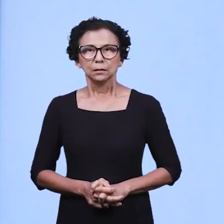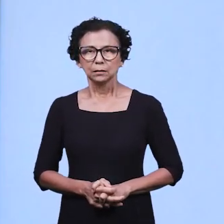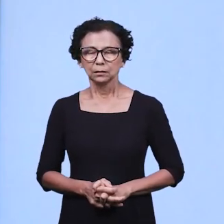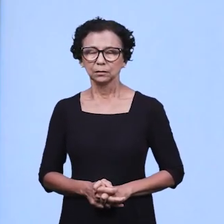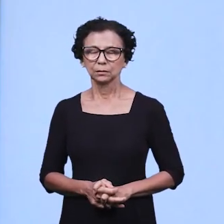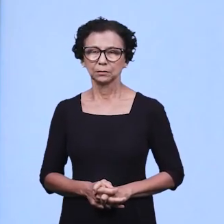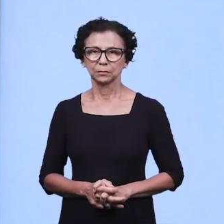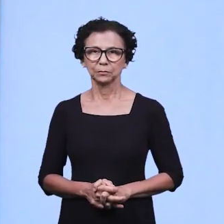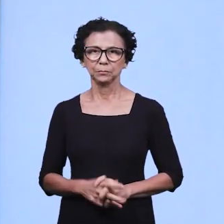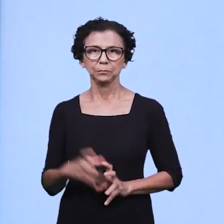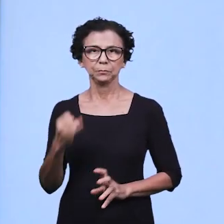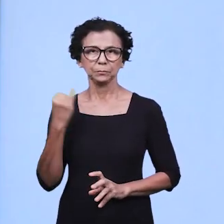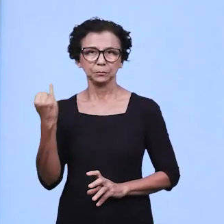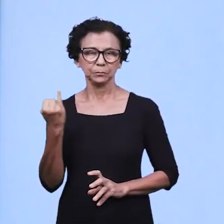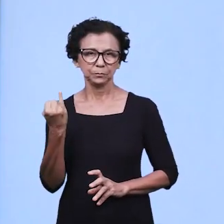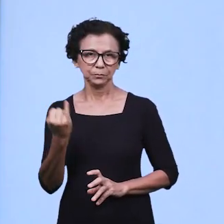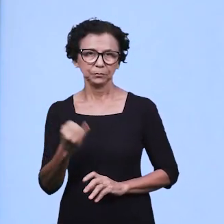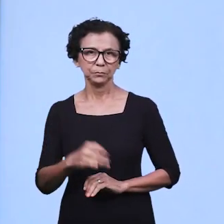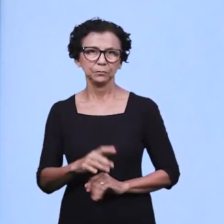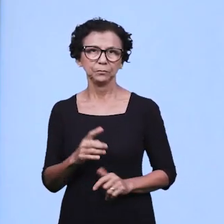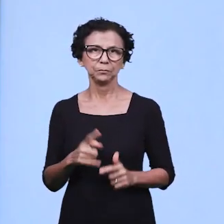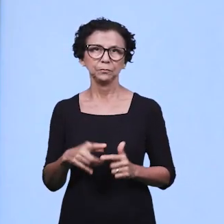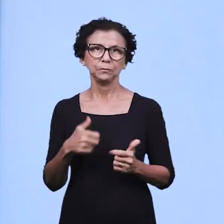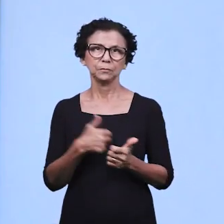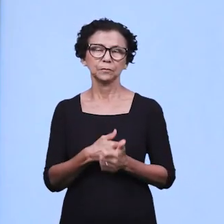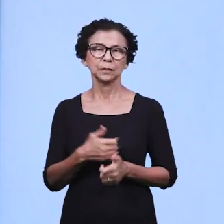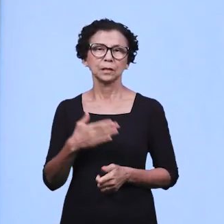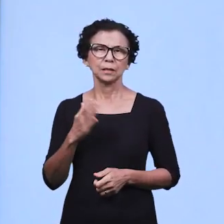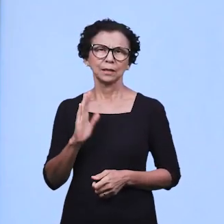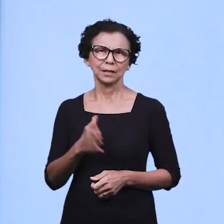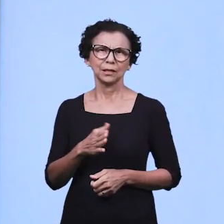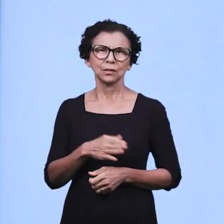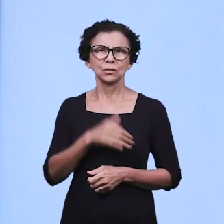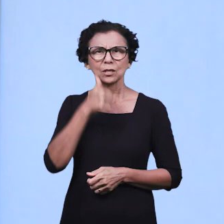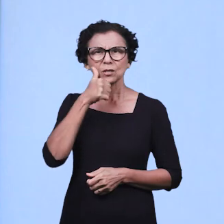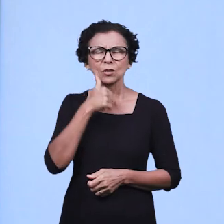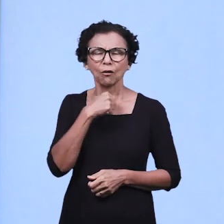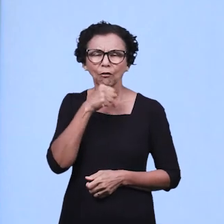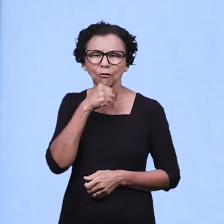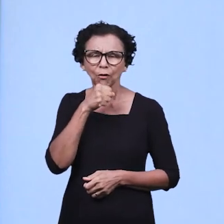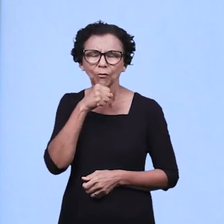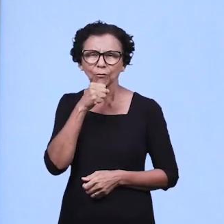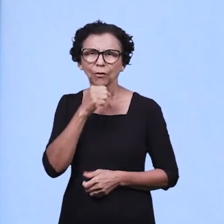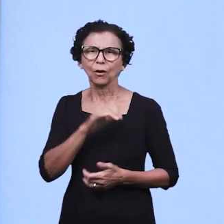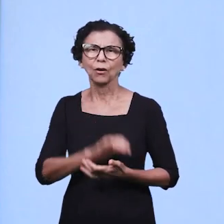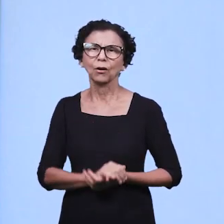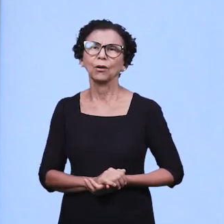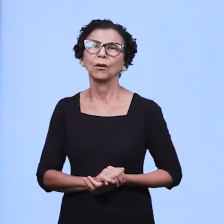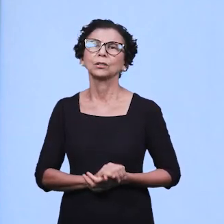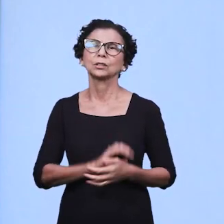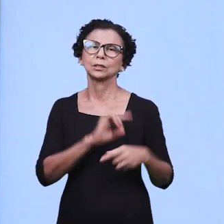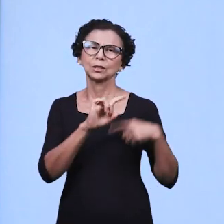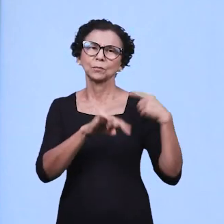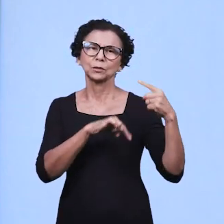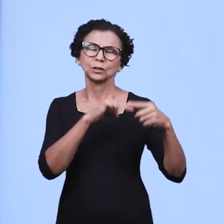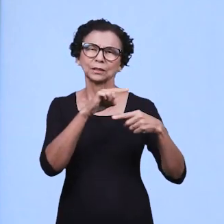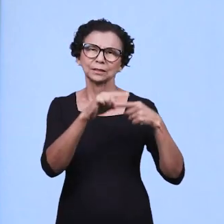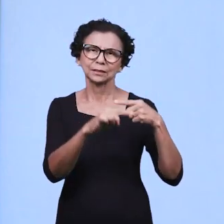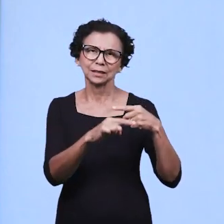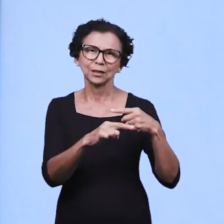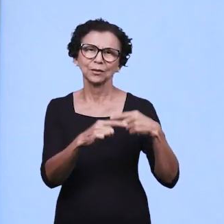dos nossos filhos? Eu já sou avó, então eu já tenho uma geração que passou por mim, agora eu acompanho meus